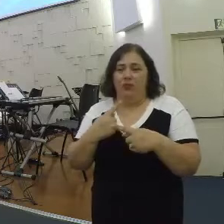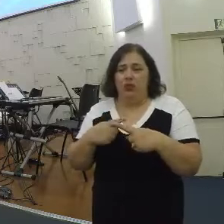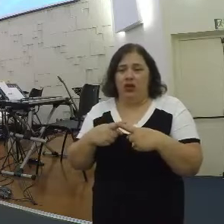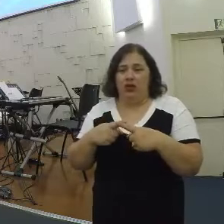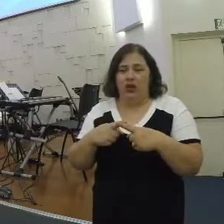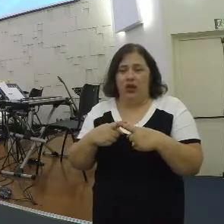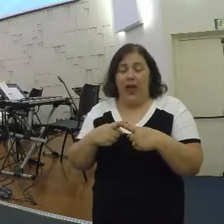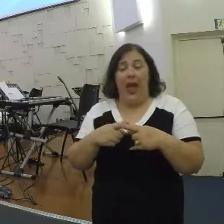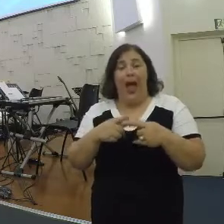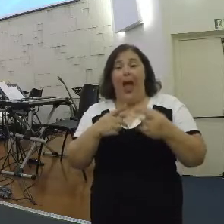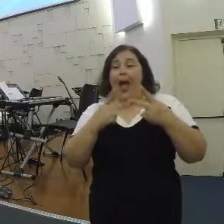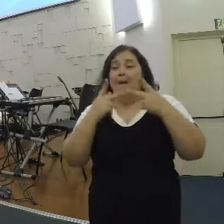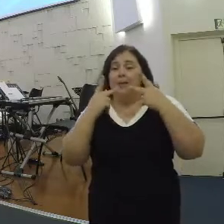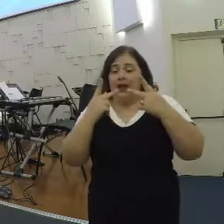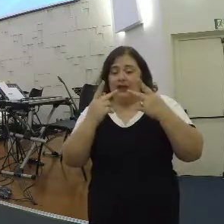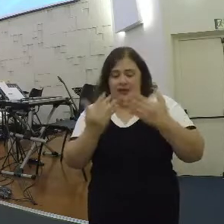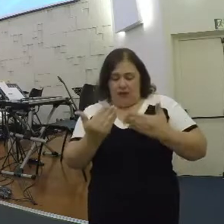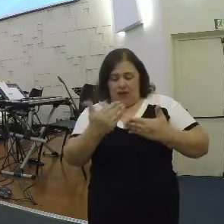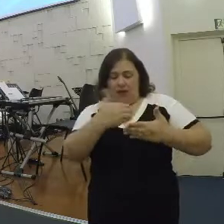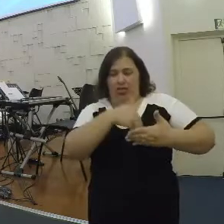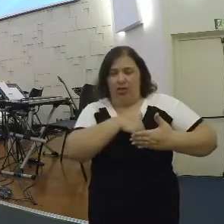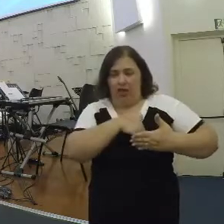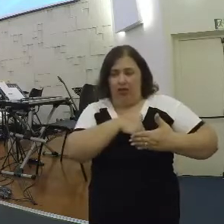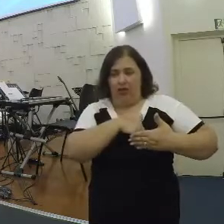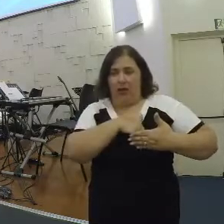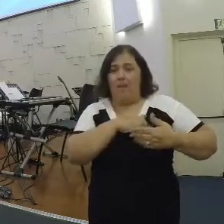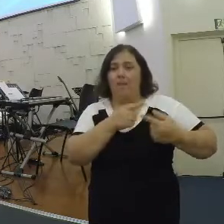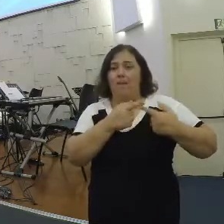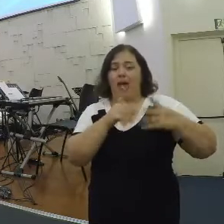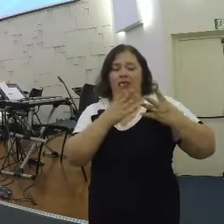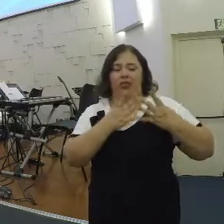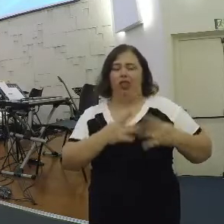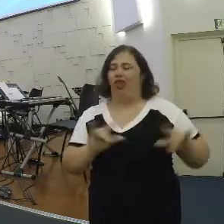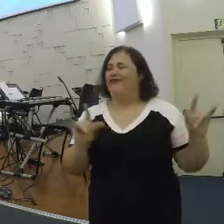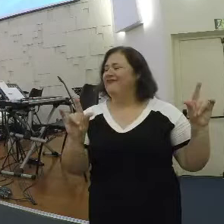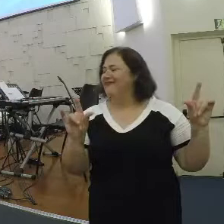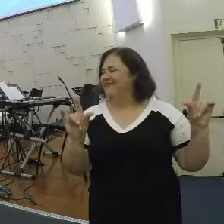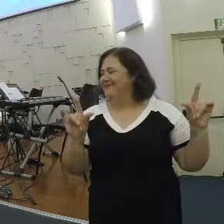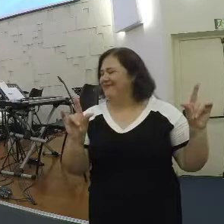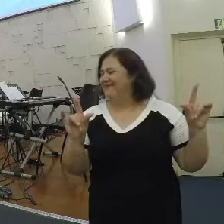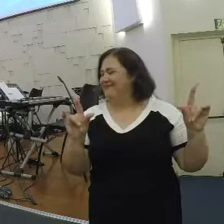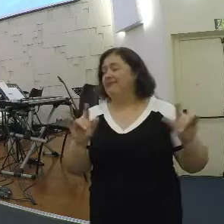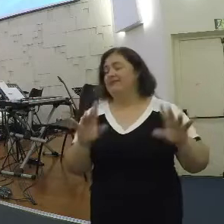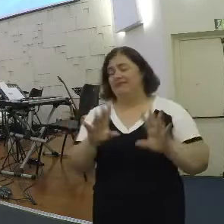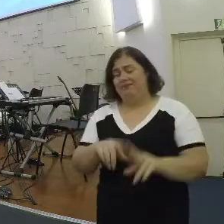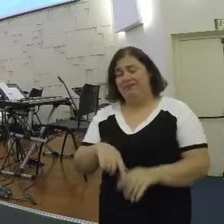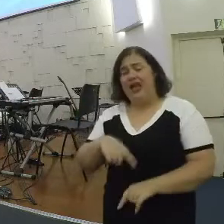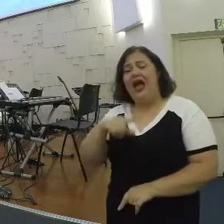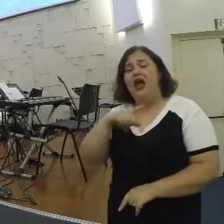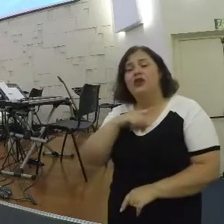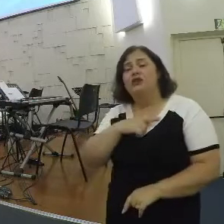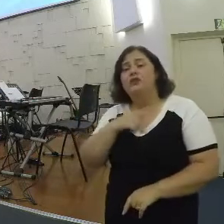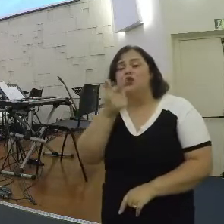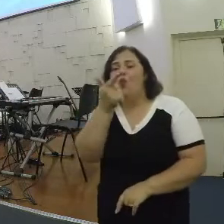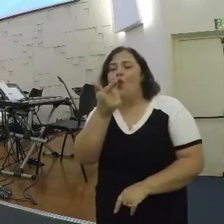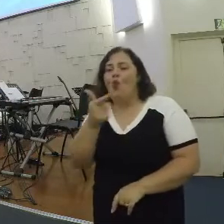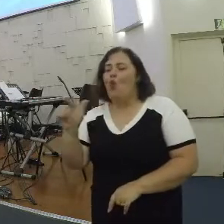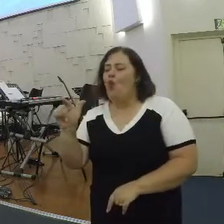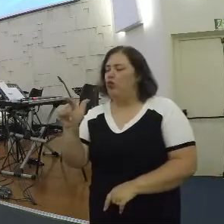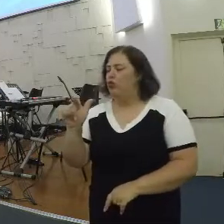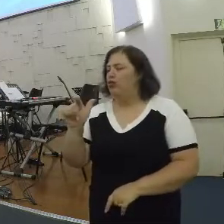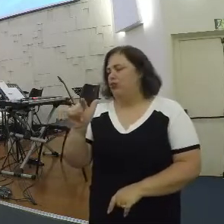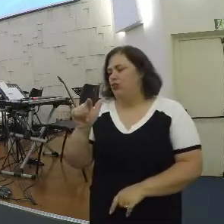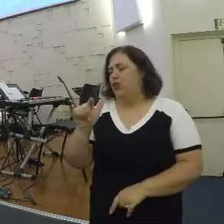opere mudança em sua vida. Jesus fala de uma segunda condição, de um segundo cenário. No